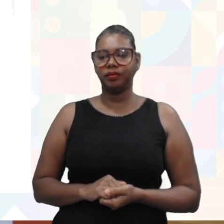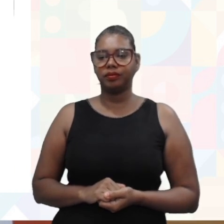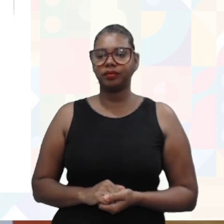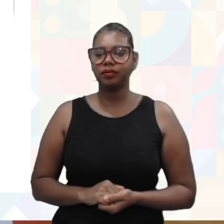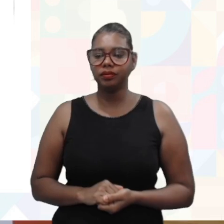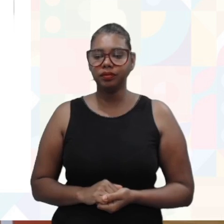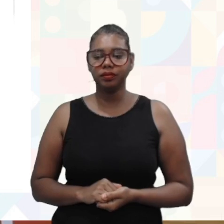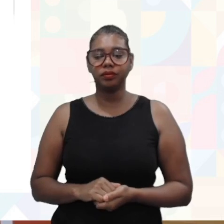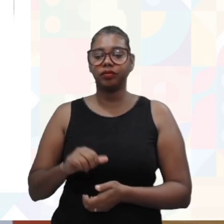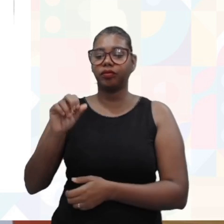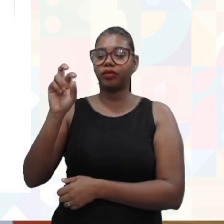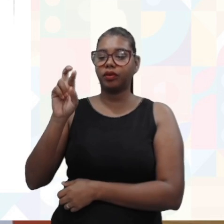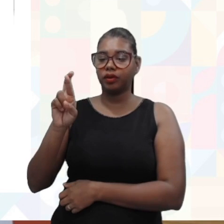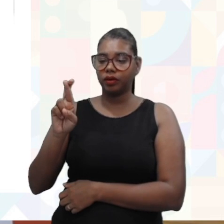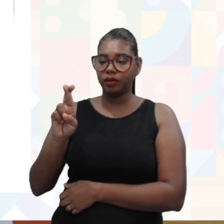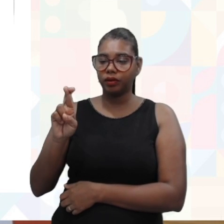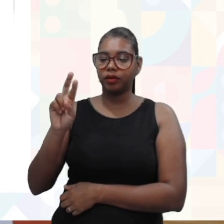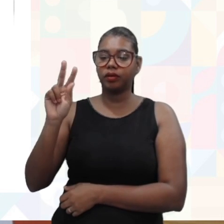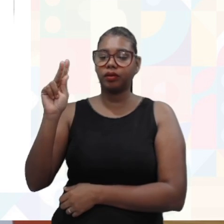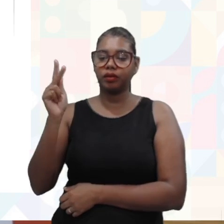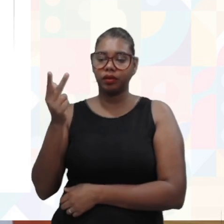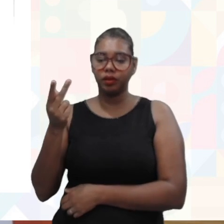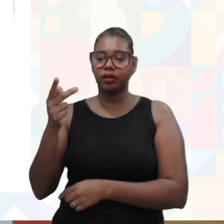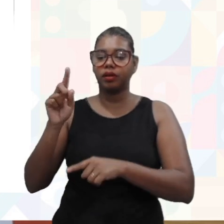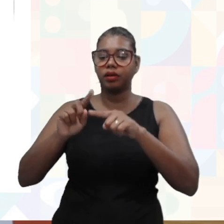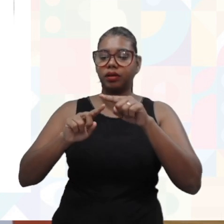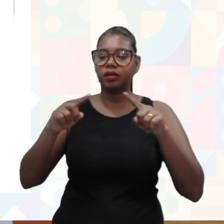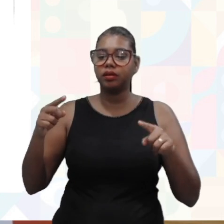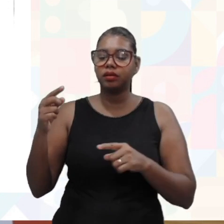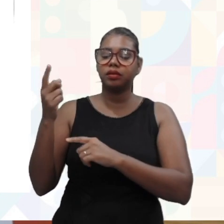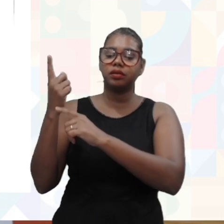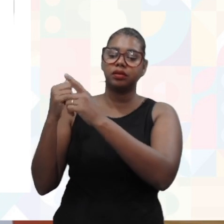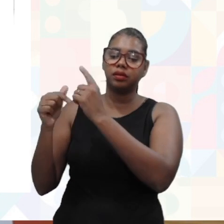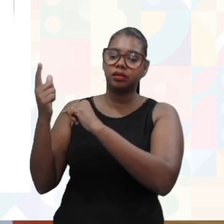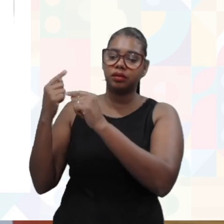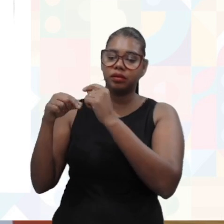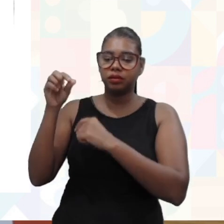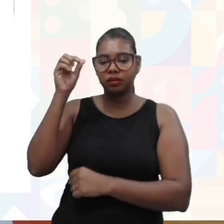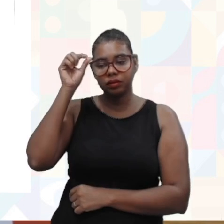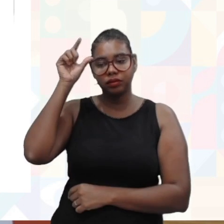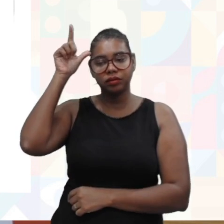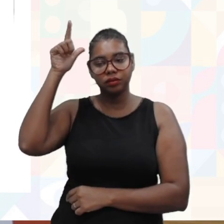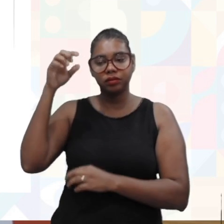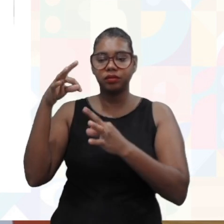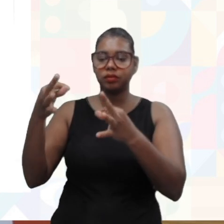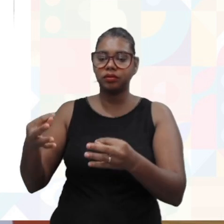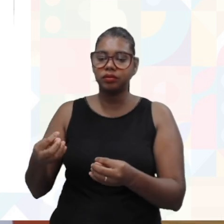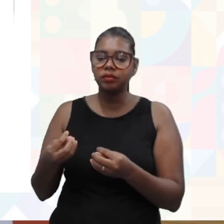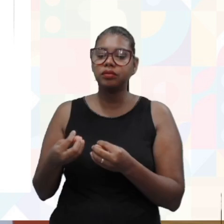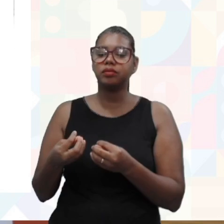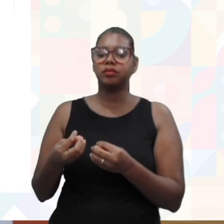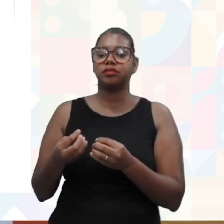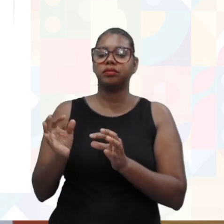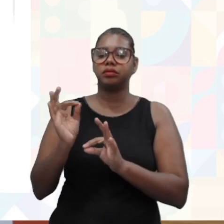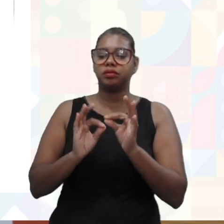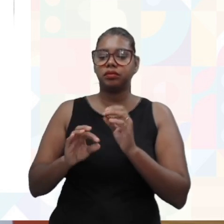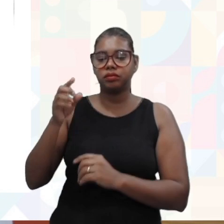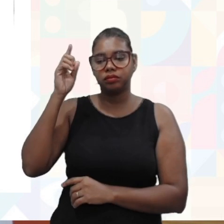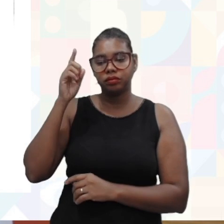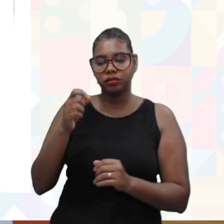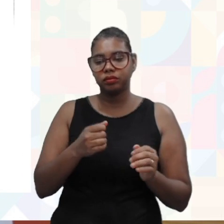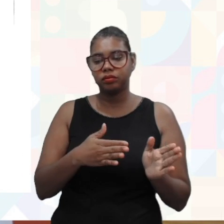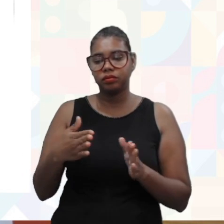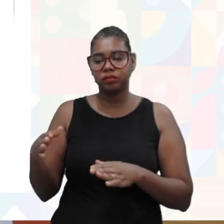com recursos humanos, recursos materiais, financeiros, intelectuais. Isso tudo precisa ser coordenado a